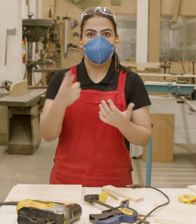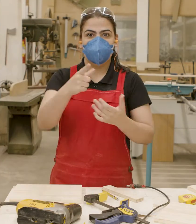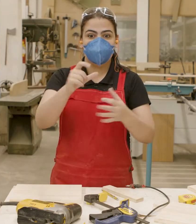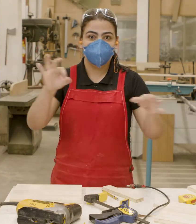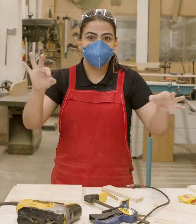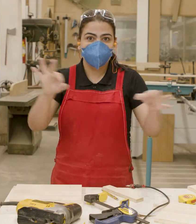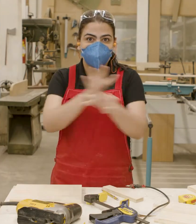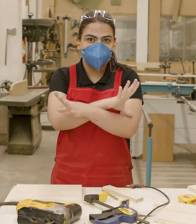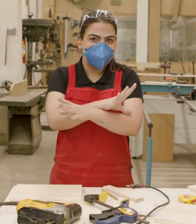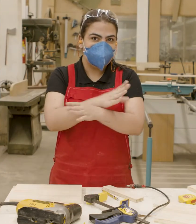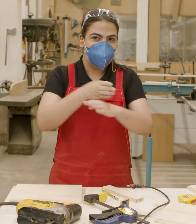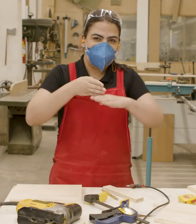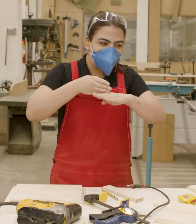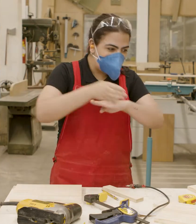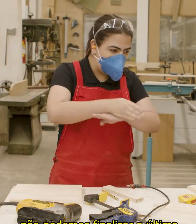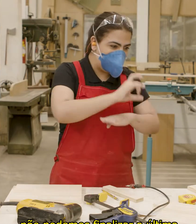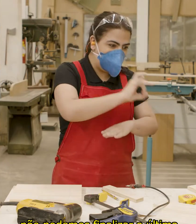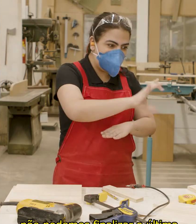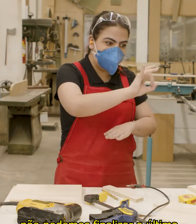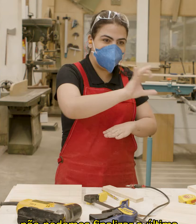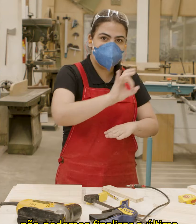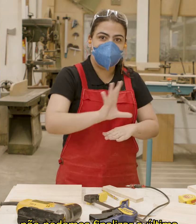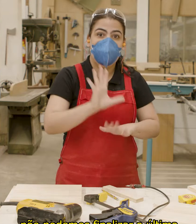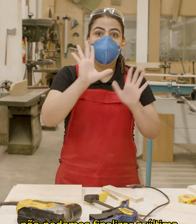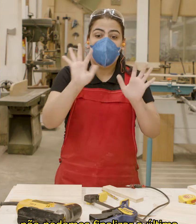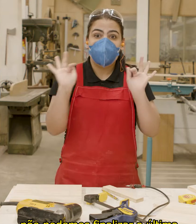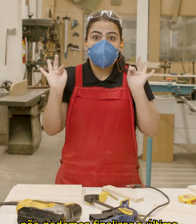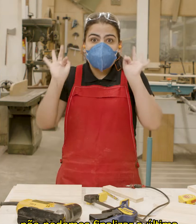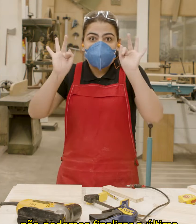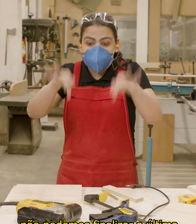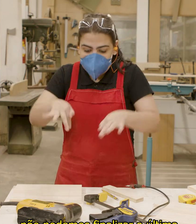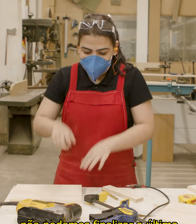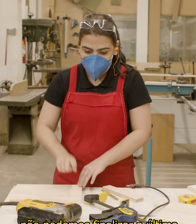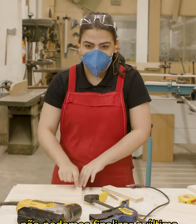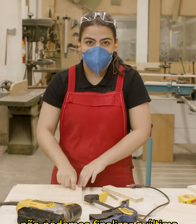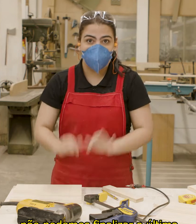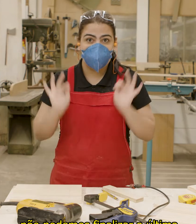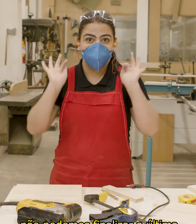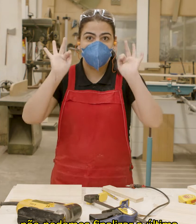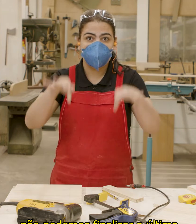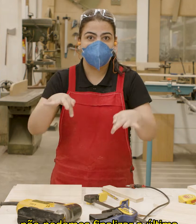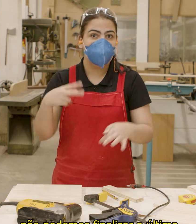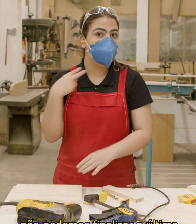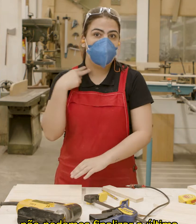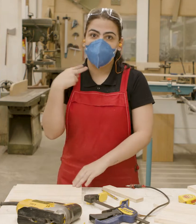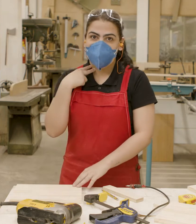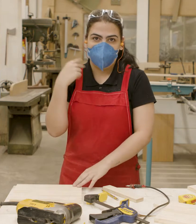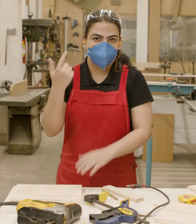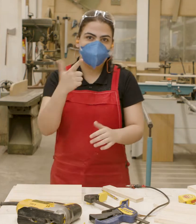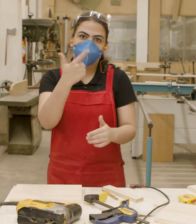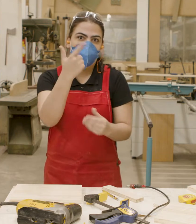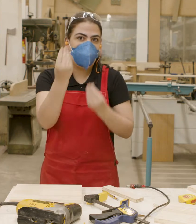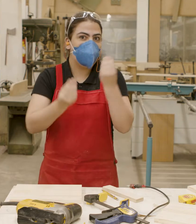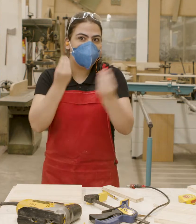Com todas as peças já cortadas, não podemos finalizar a última sem antes inverter a orientação,